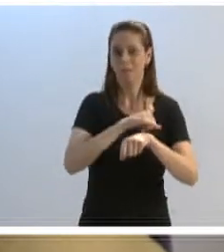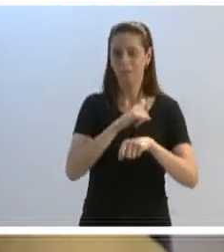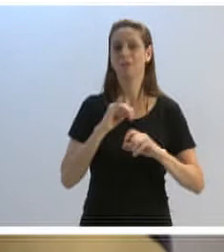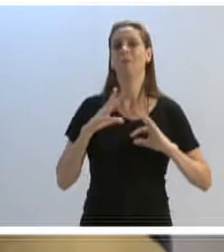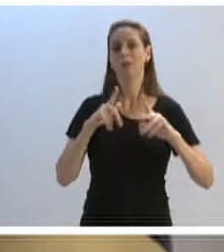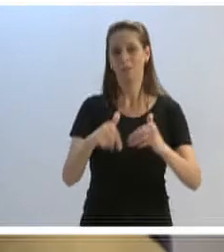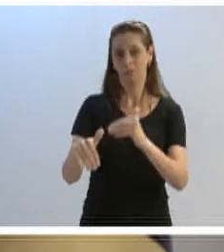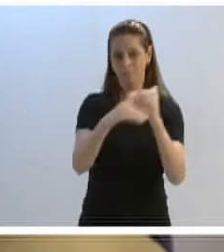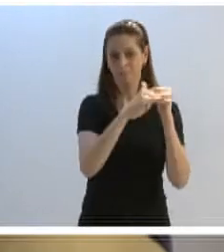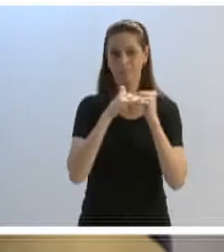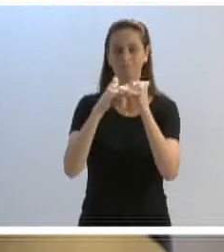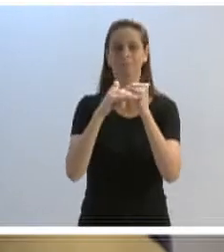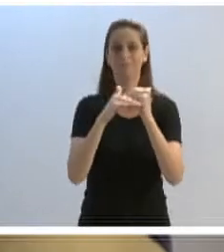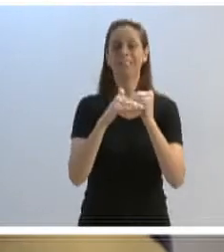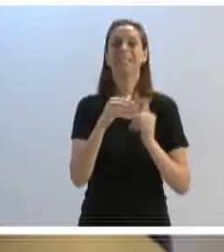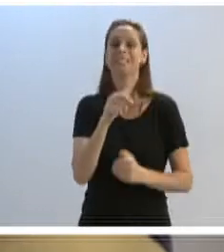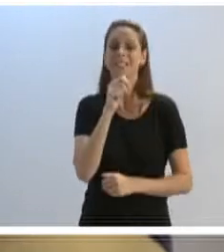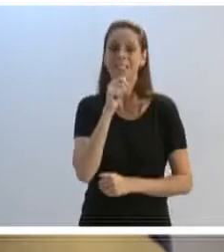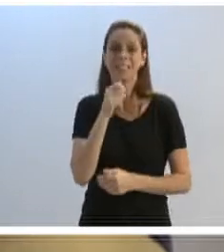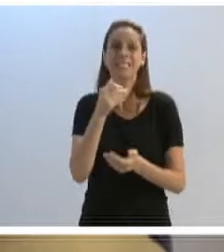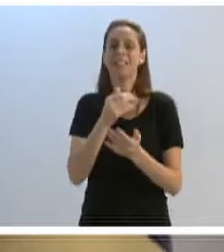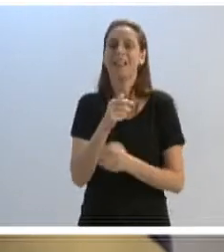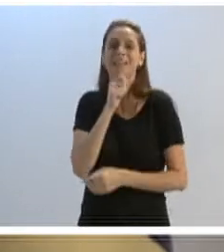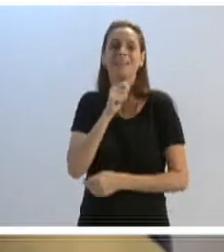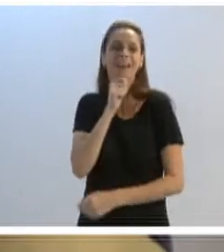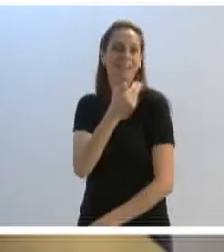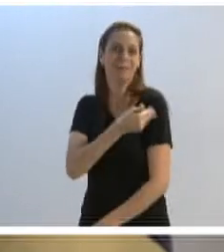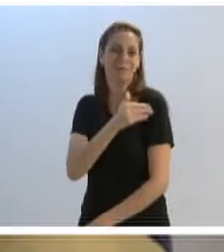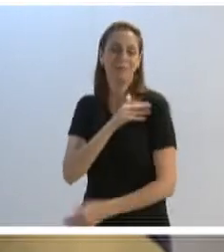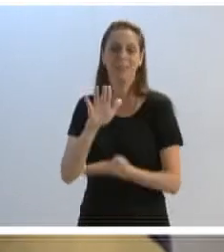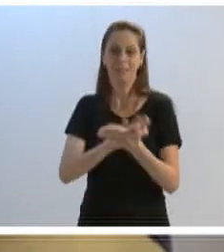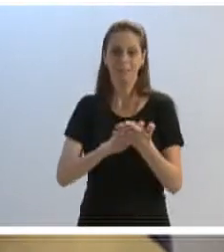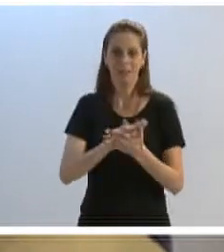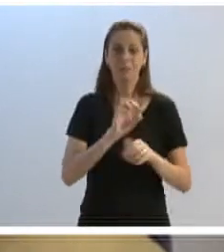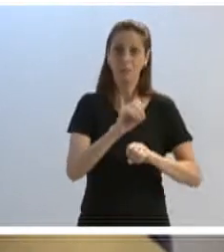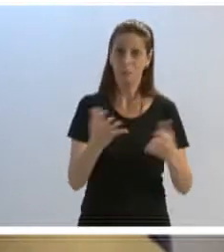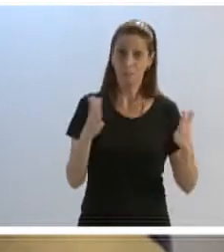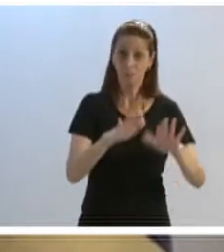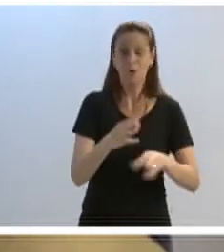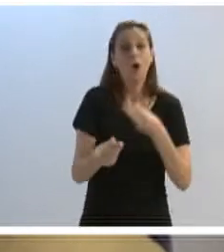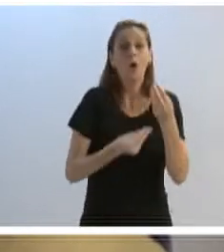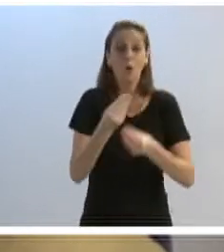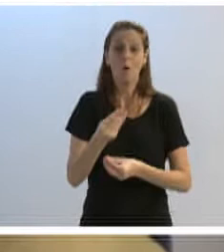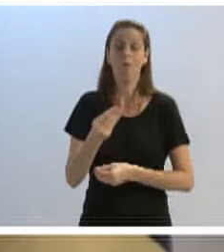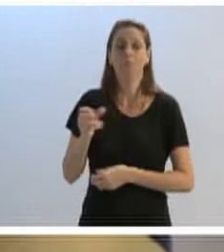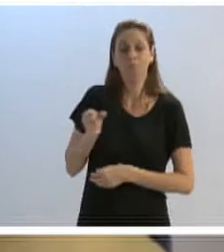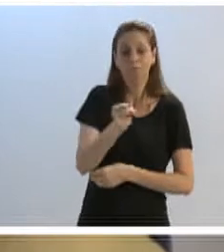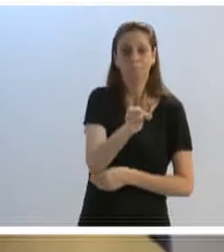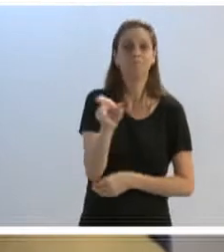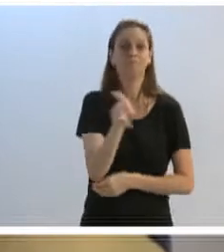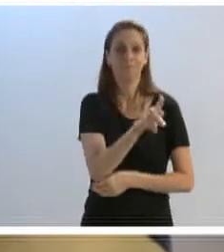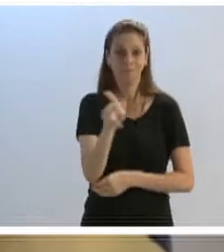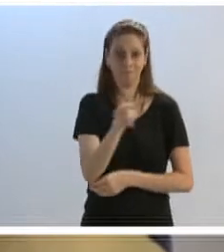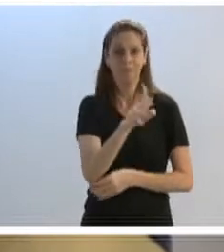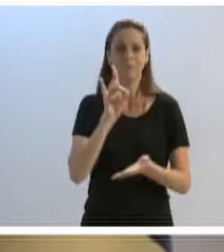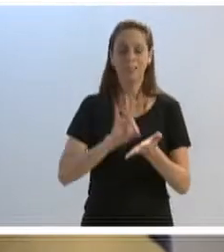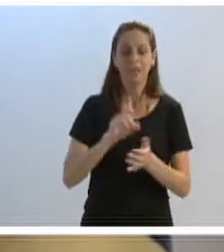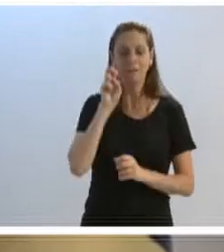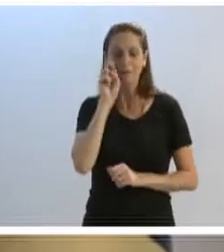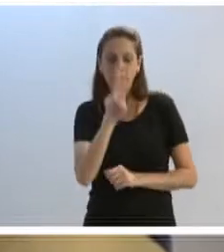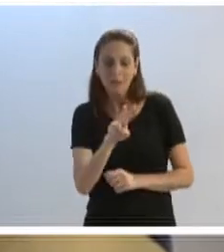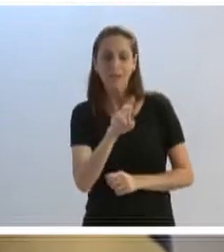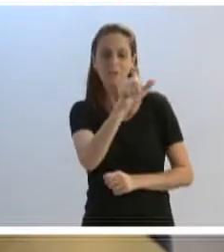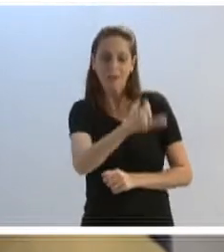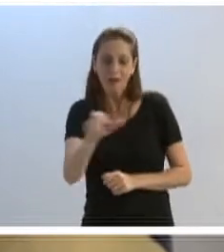todos, sem distinção. Uma educação inclusiva se faz com professores, para que as habilidades sejam